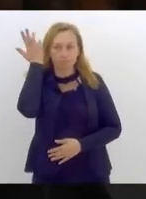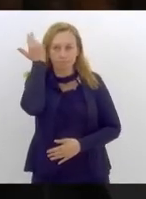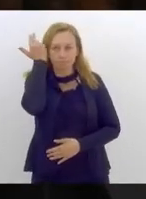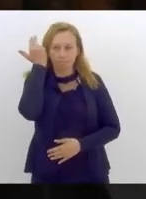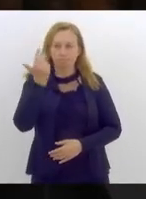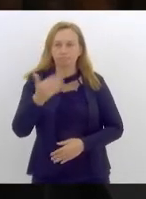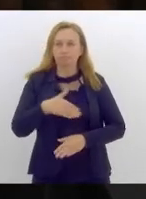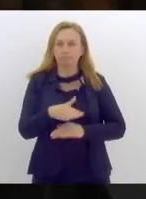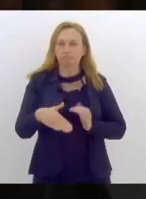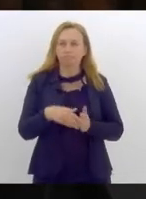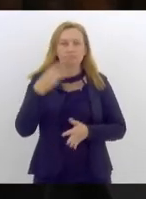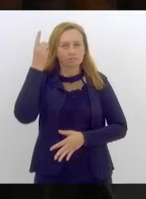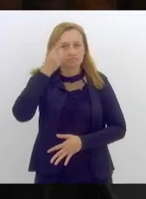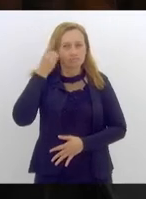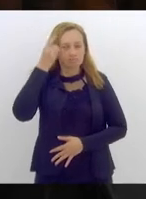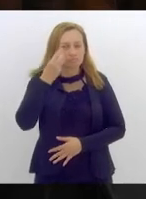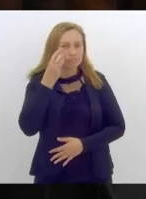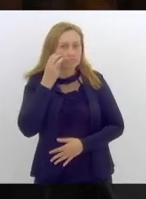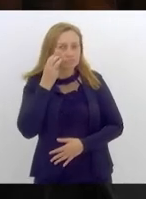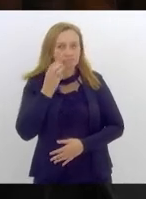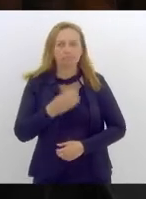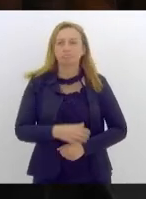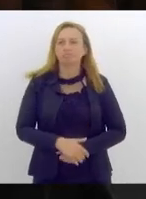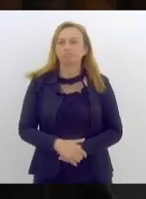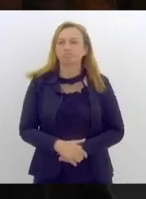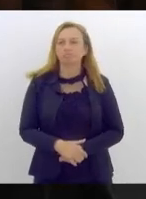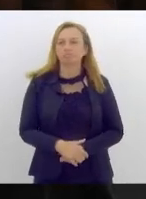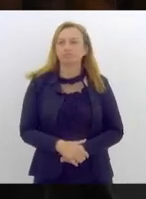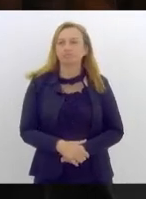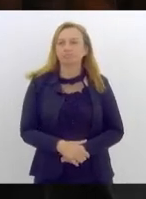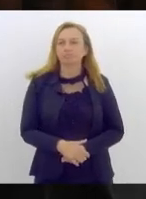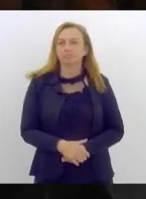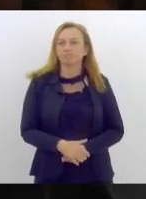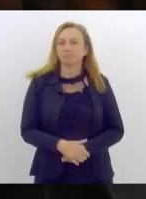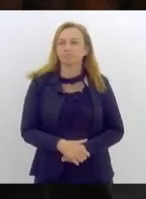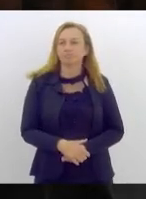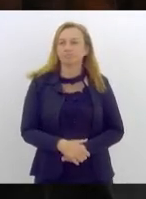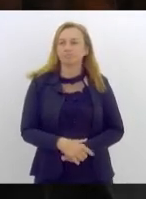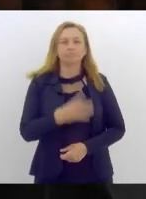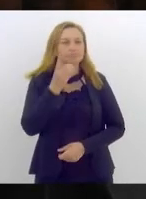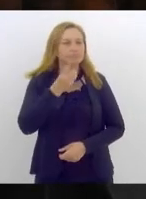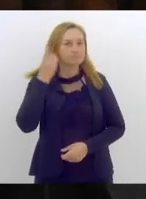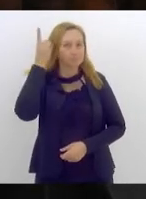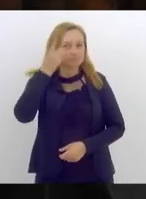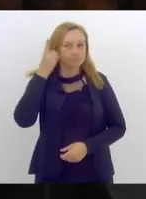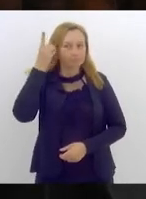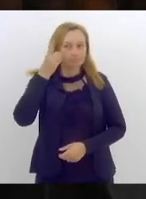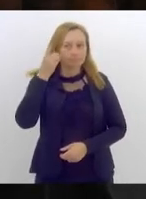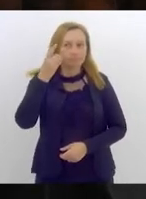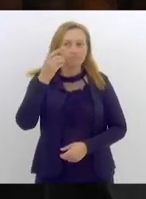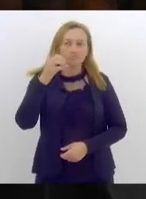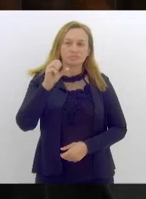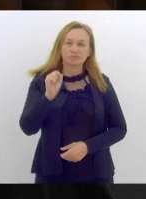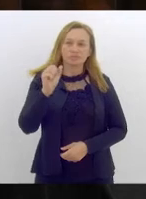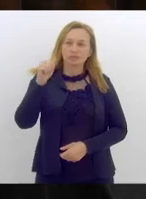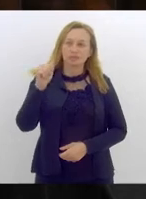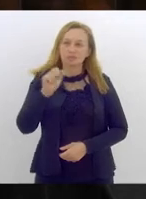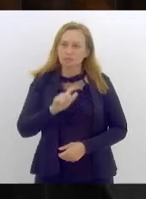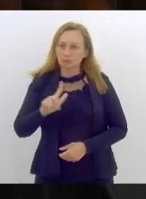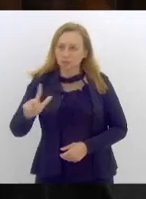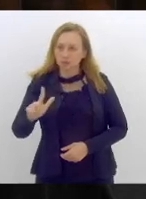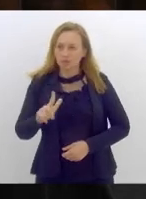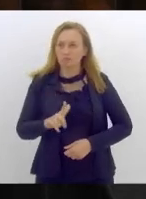dos deputados Valdete Carneiro e Deputado Samuel Malafaia